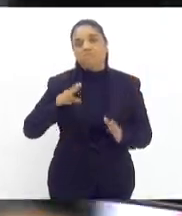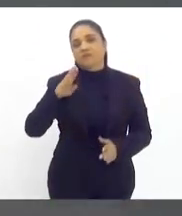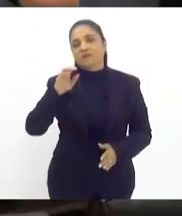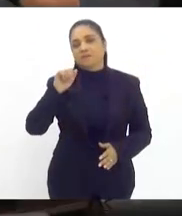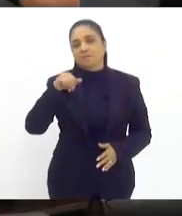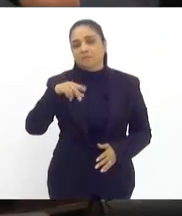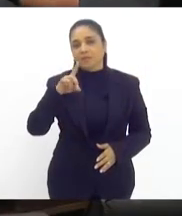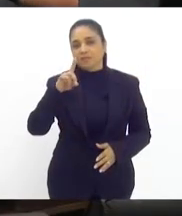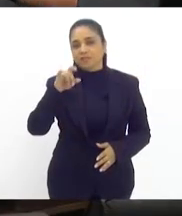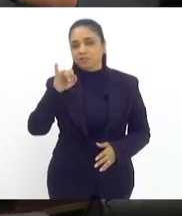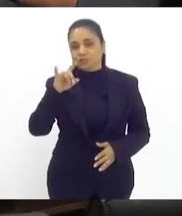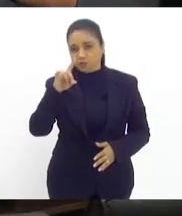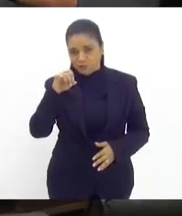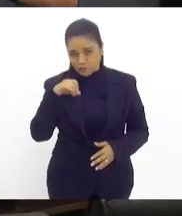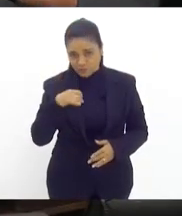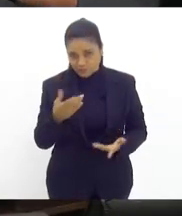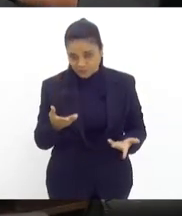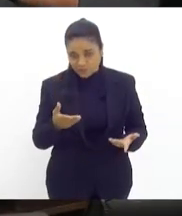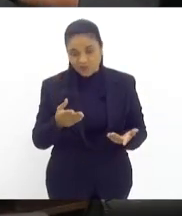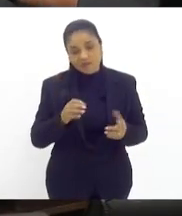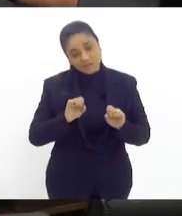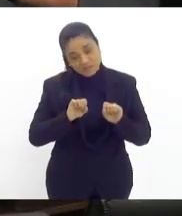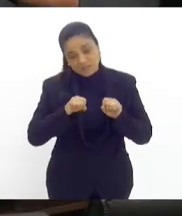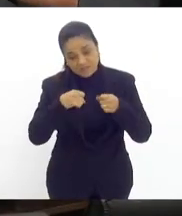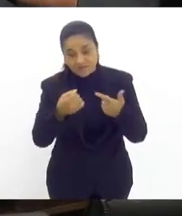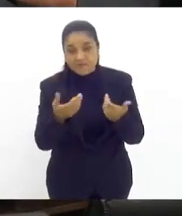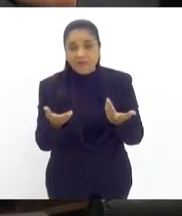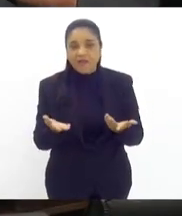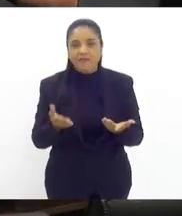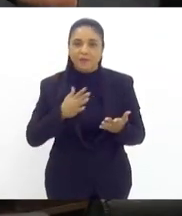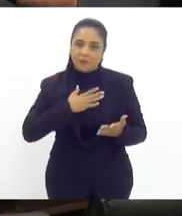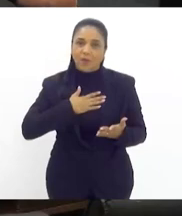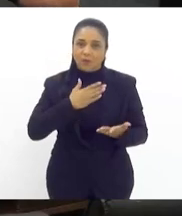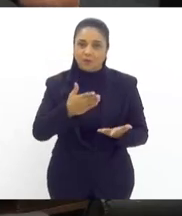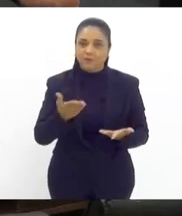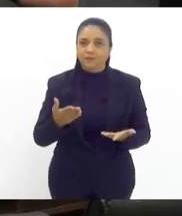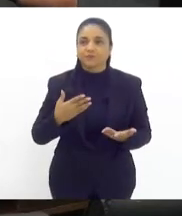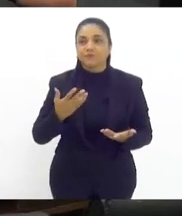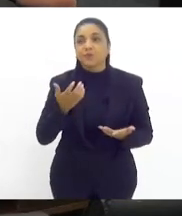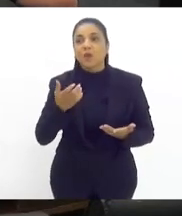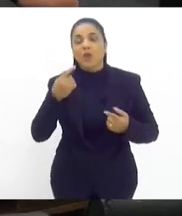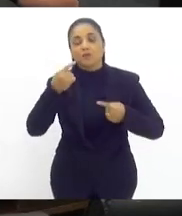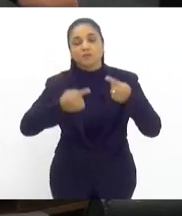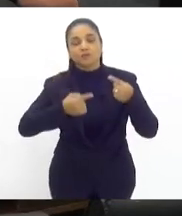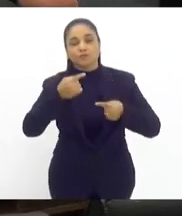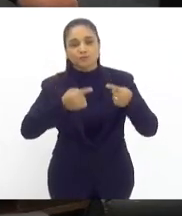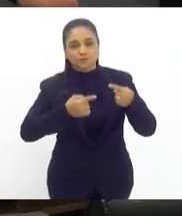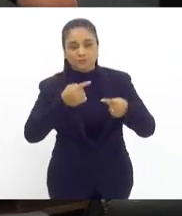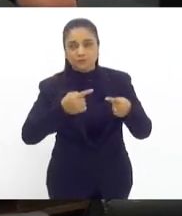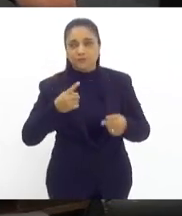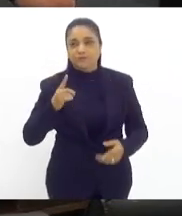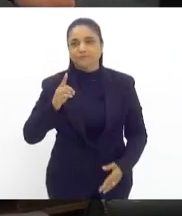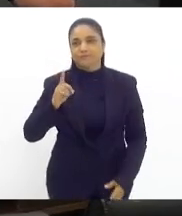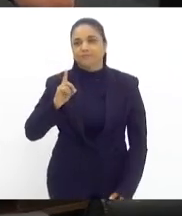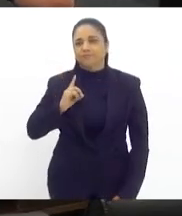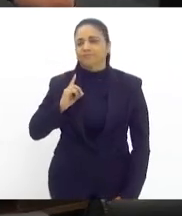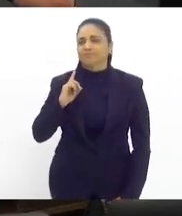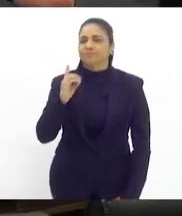ruim tudo de ruim que eles gostam de defender só quebrar um pouco o clima para discutir por gentileza para discutir deputada Dani Balbi